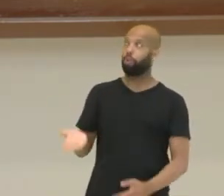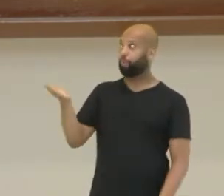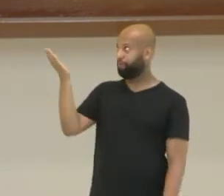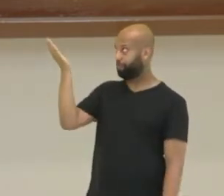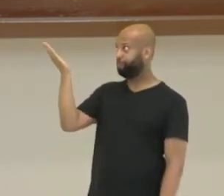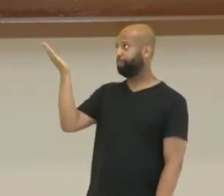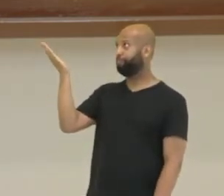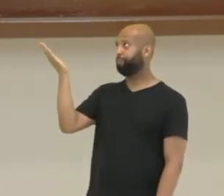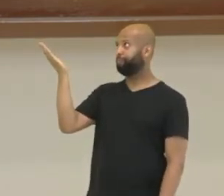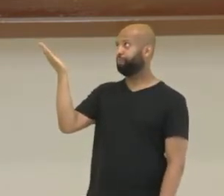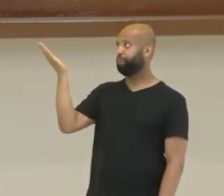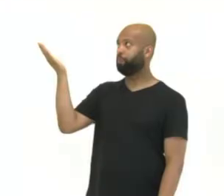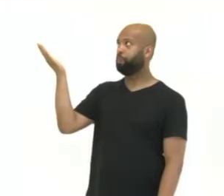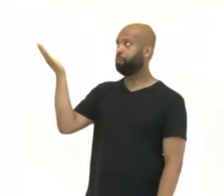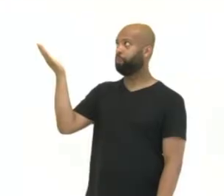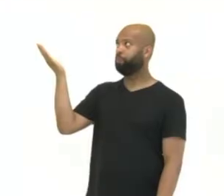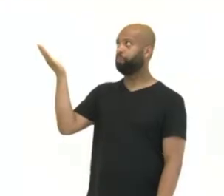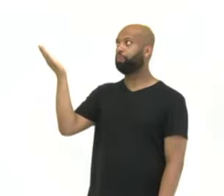hoje.